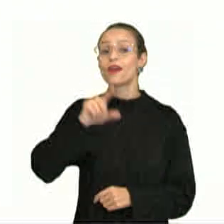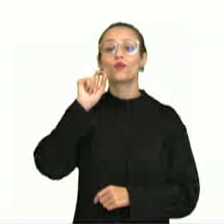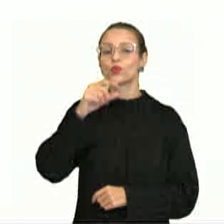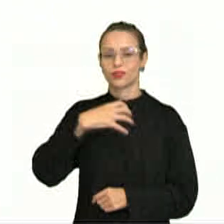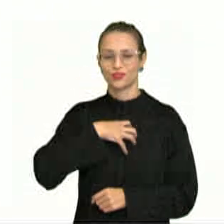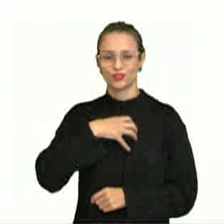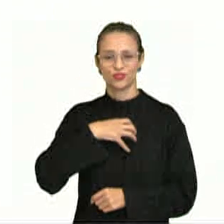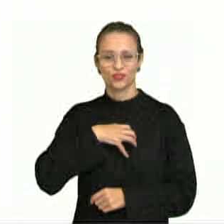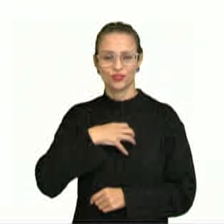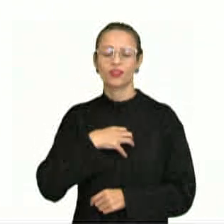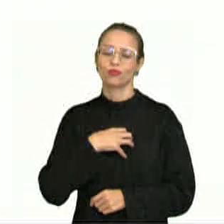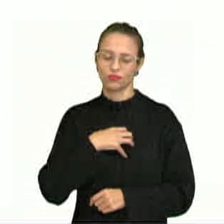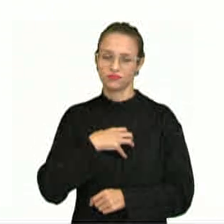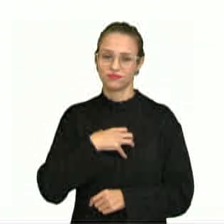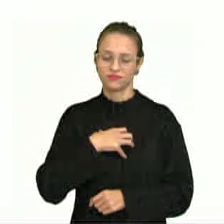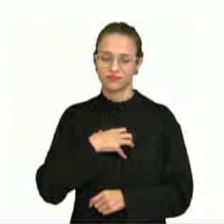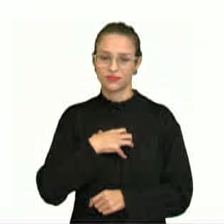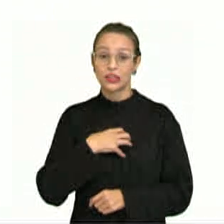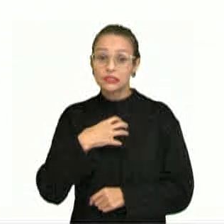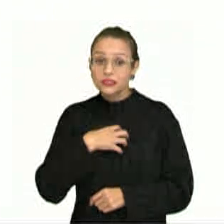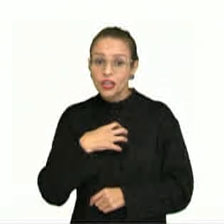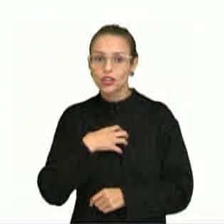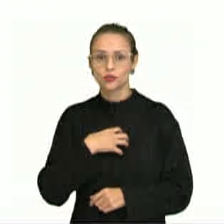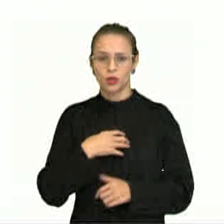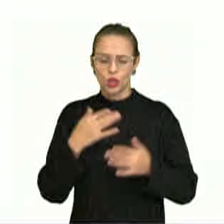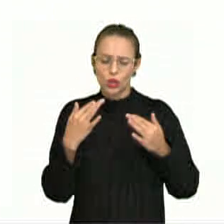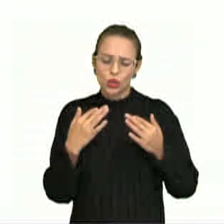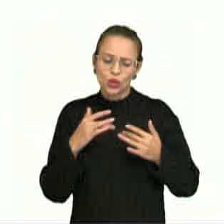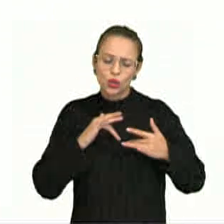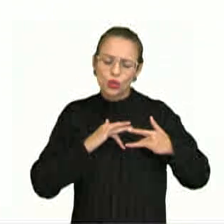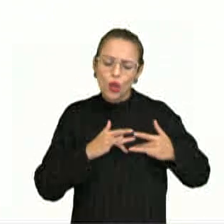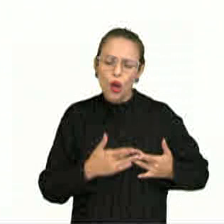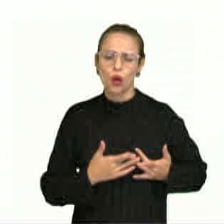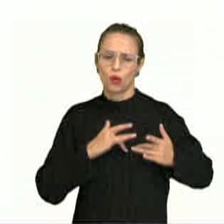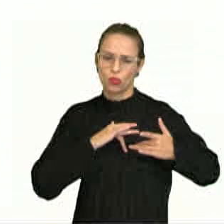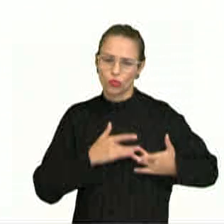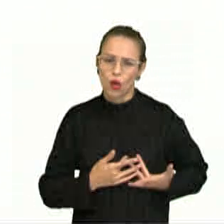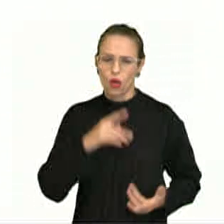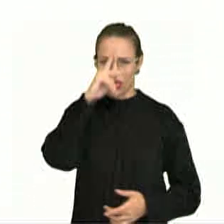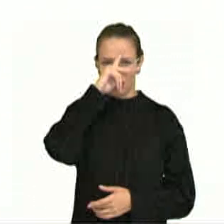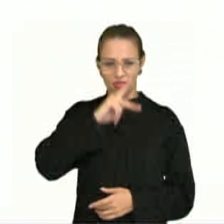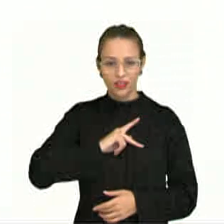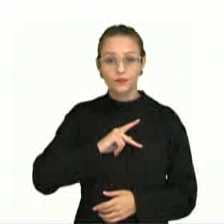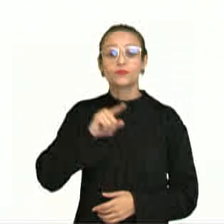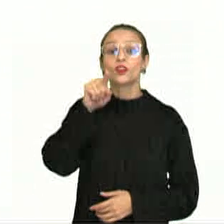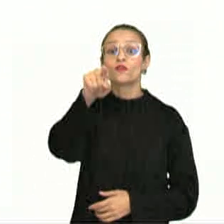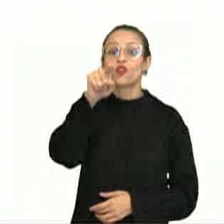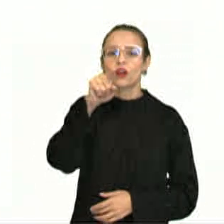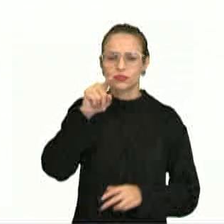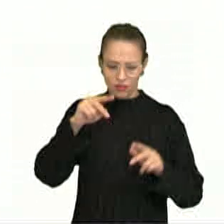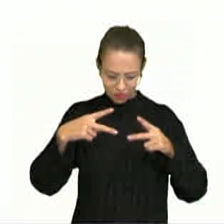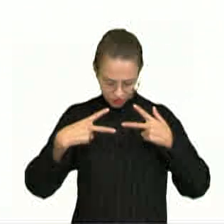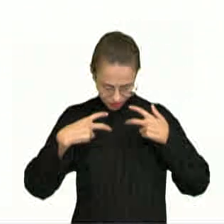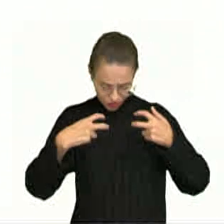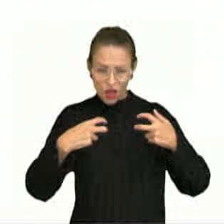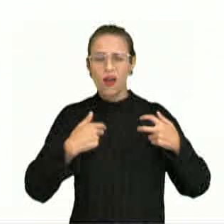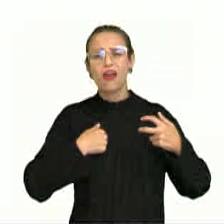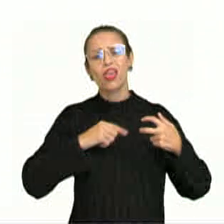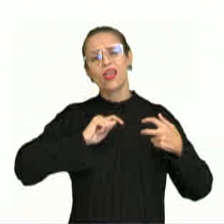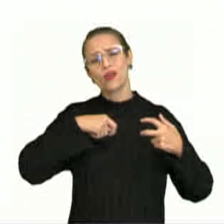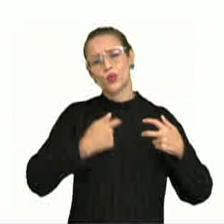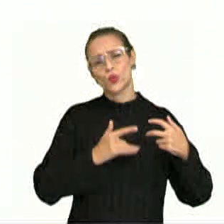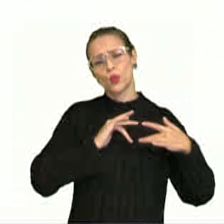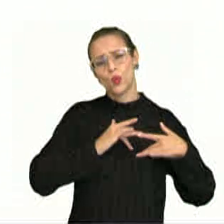de condicionar sentimentos de dó e piedade de si próprio. É quando você olha para você mesmo como um